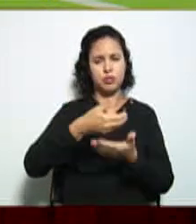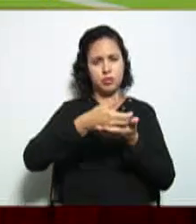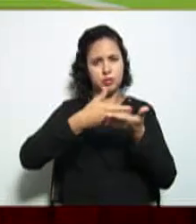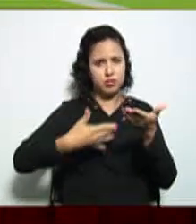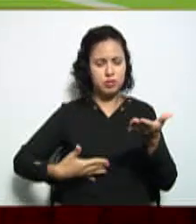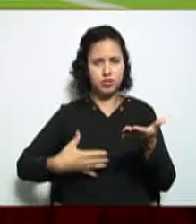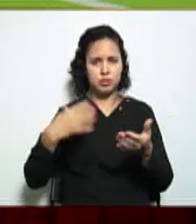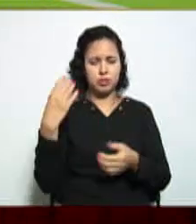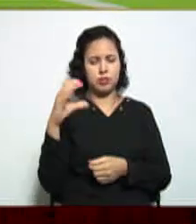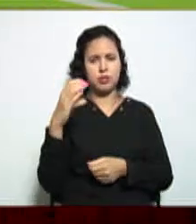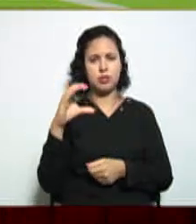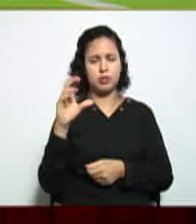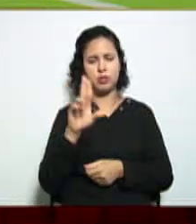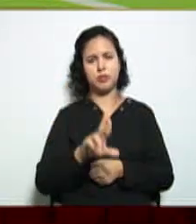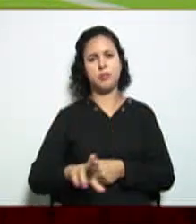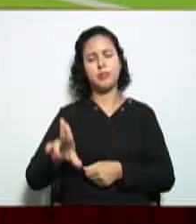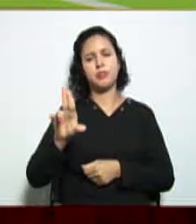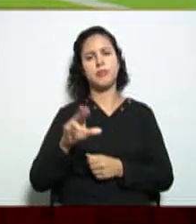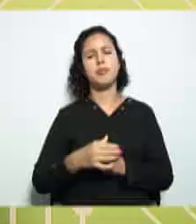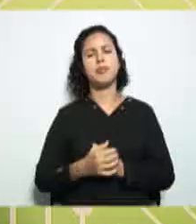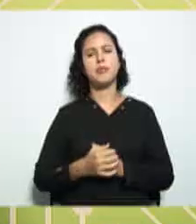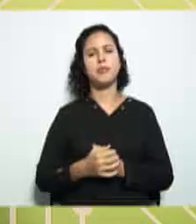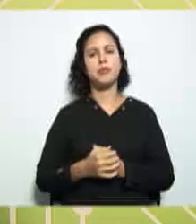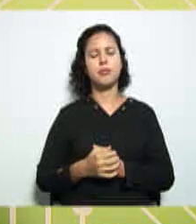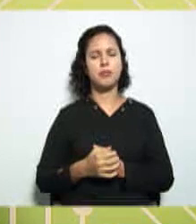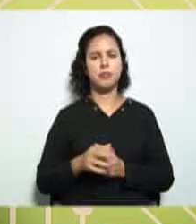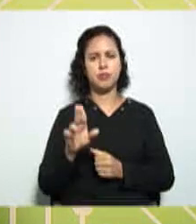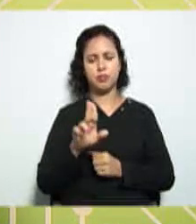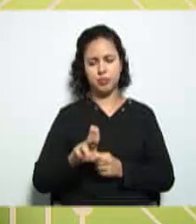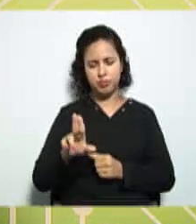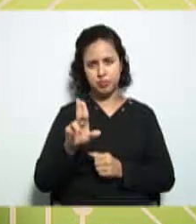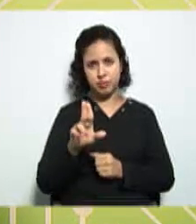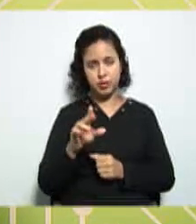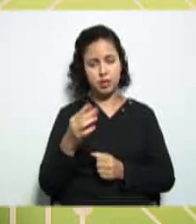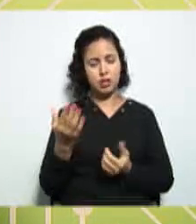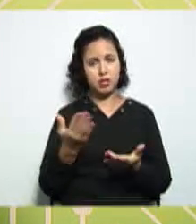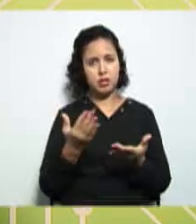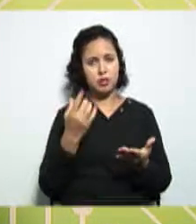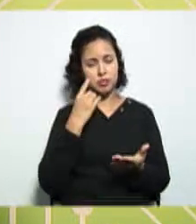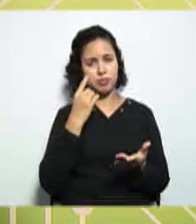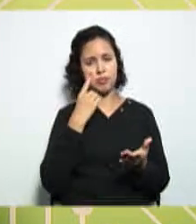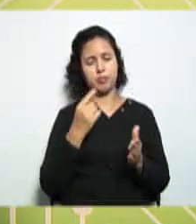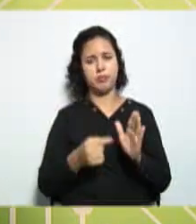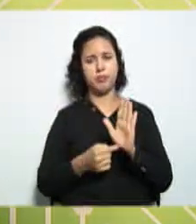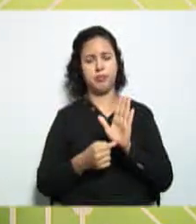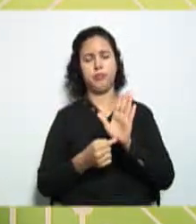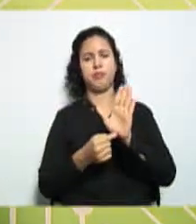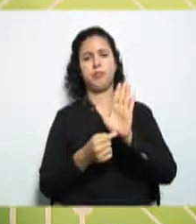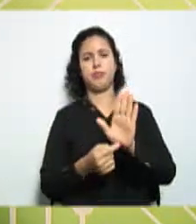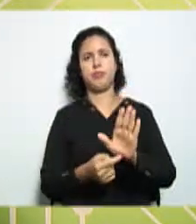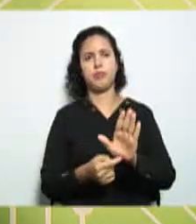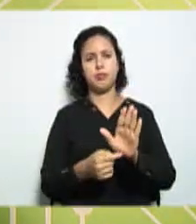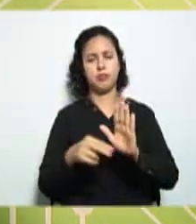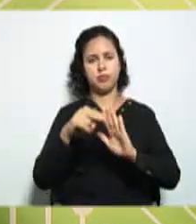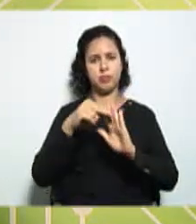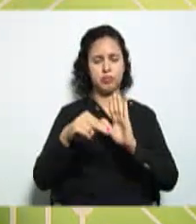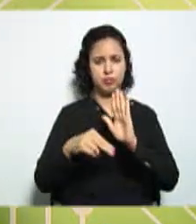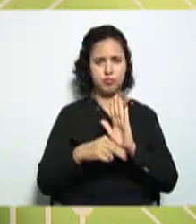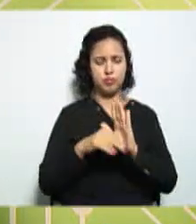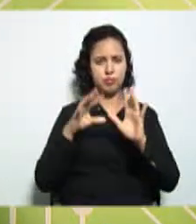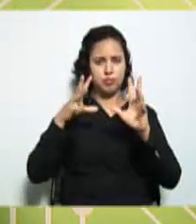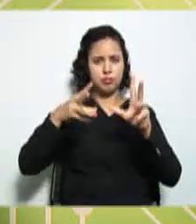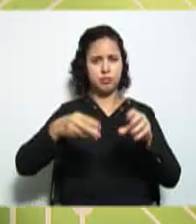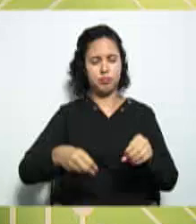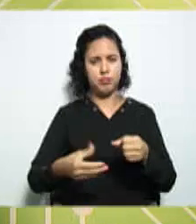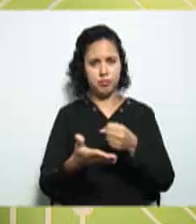a gente usá-las. Exatamente. Agora a gente vai ver quais são aquelas normas gerais, né, que são as normas